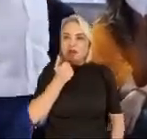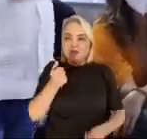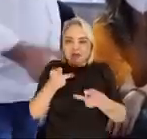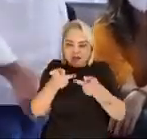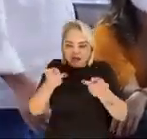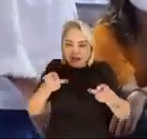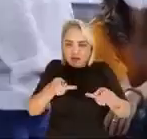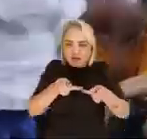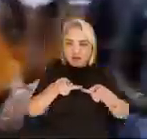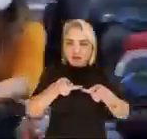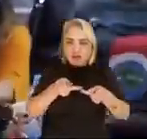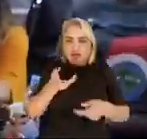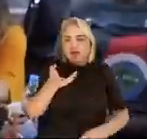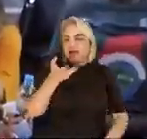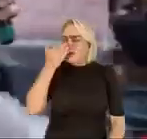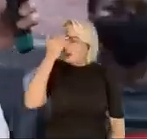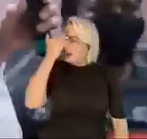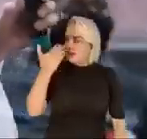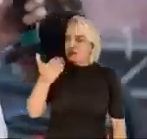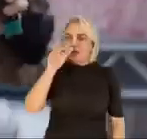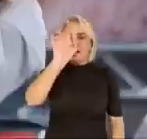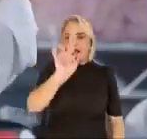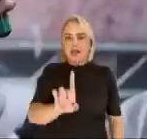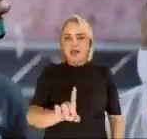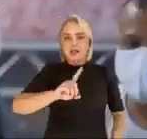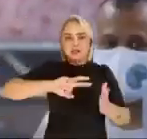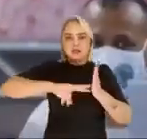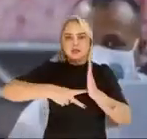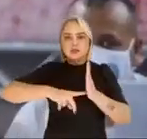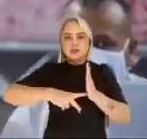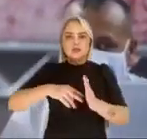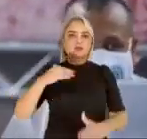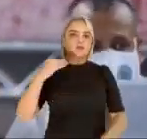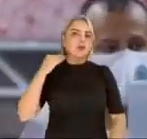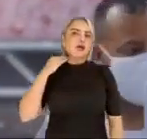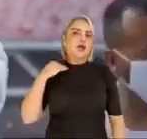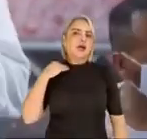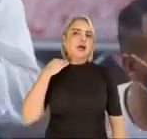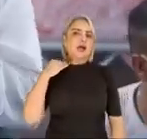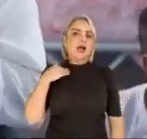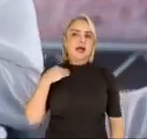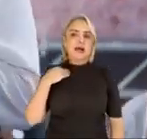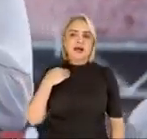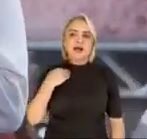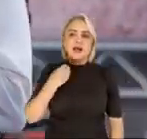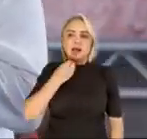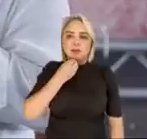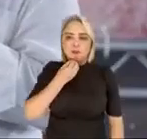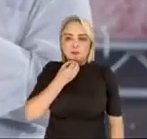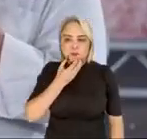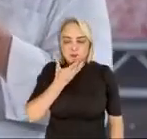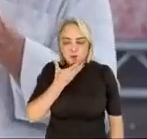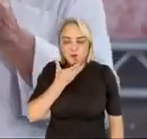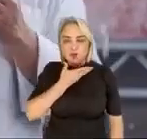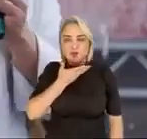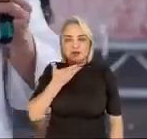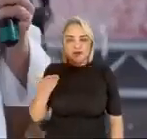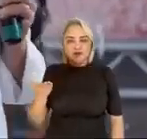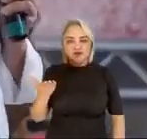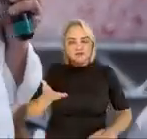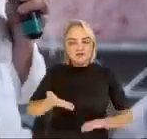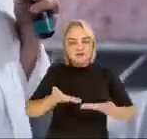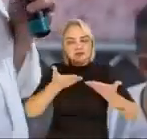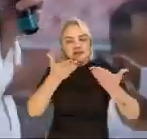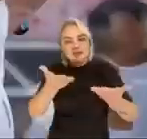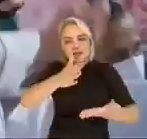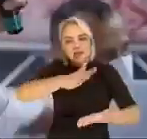quero agradecer à diretoria do Sindicato dos Bancários, a generosidade de vocês de colocar esse espaço